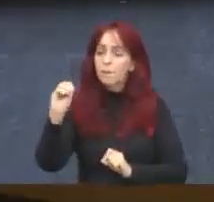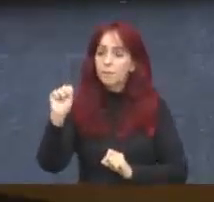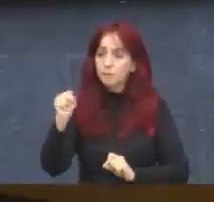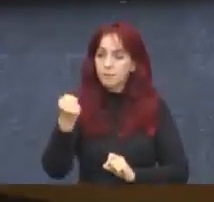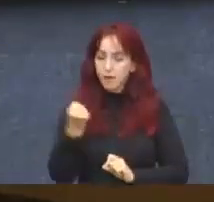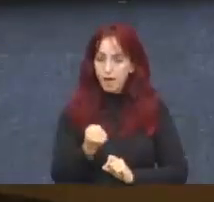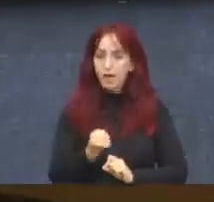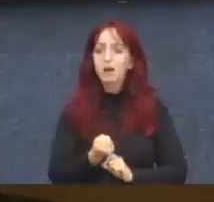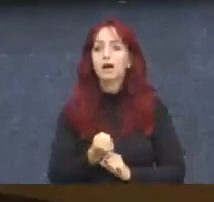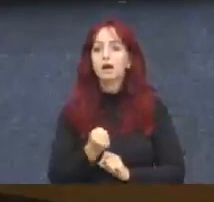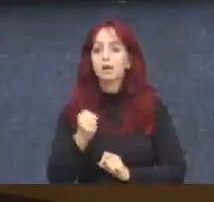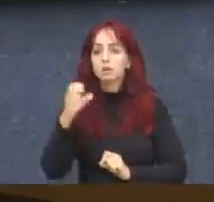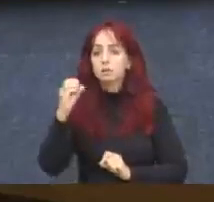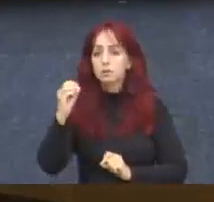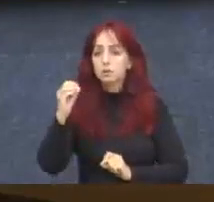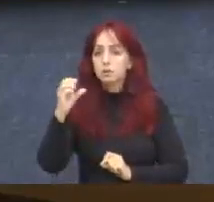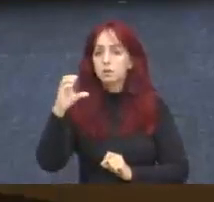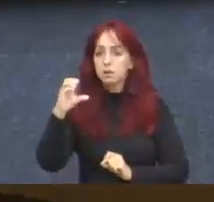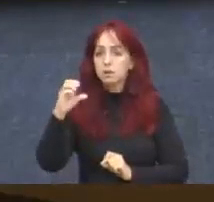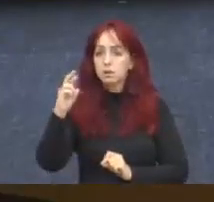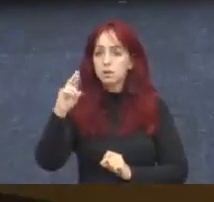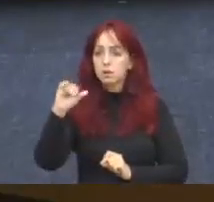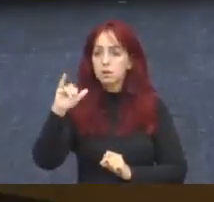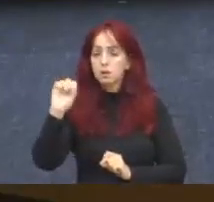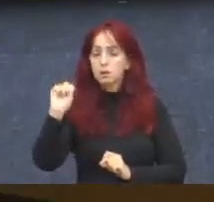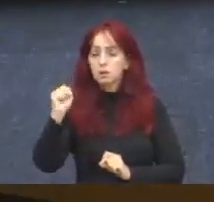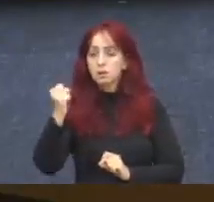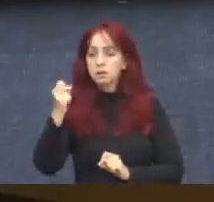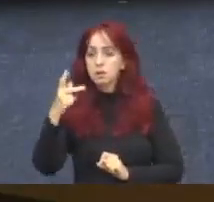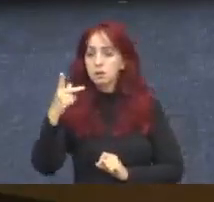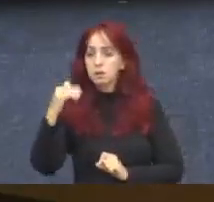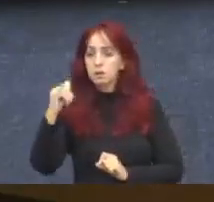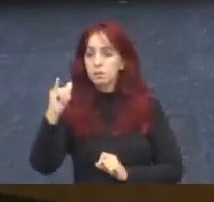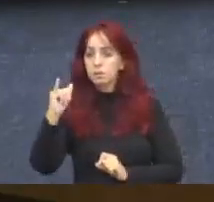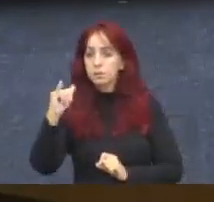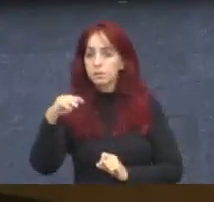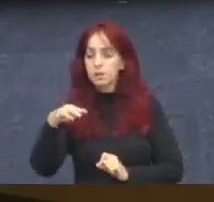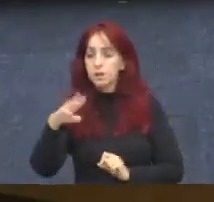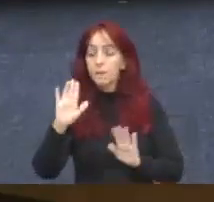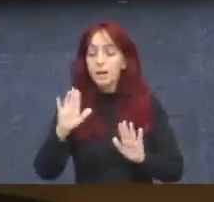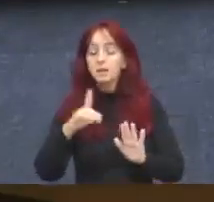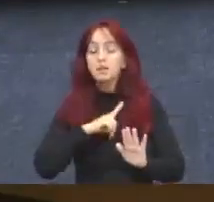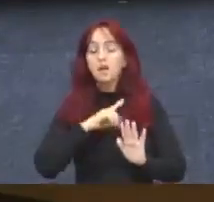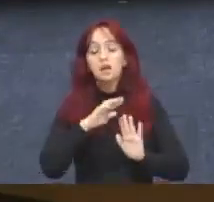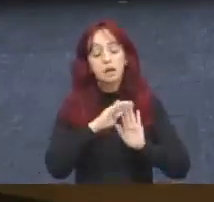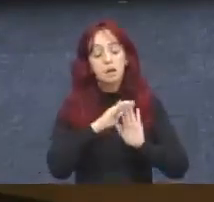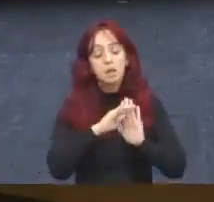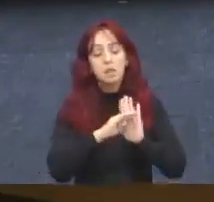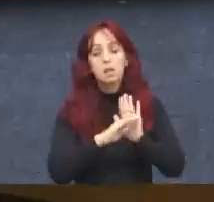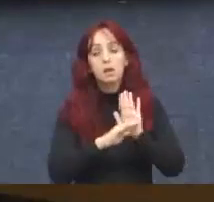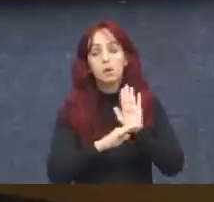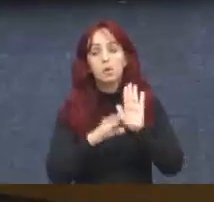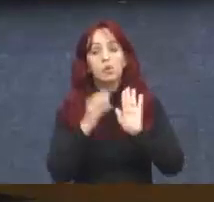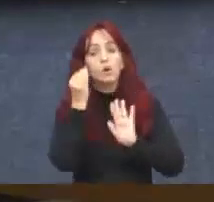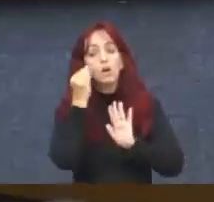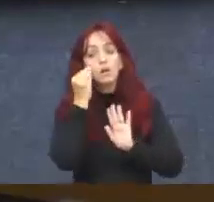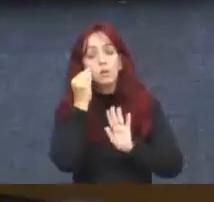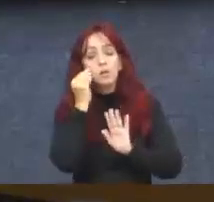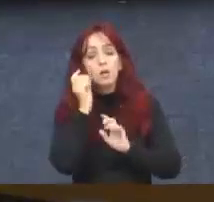Marcos Crispim encabeça nessa casa, só que ele tem algumas questões que eu tentei